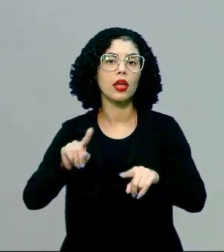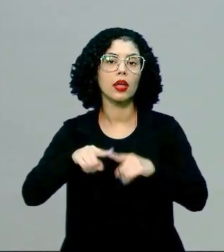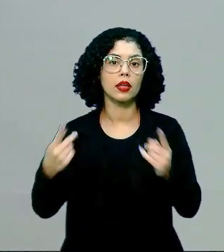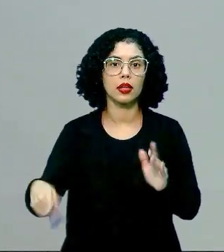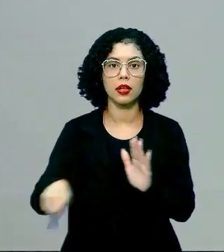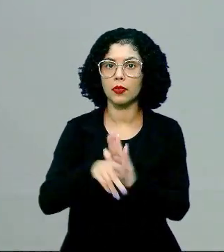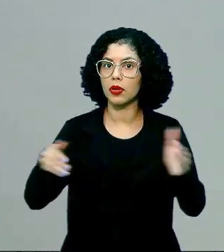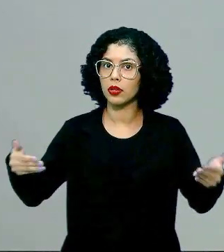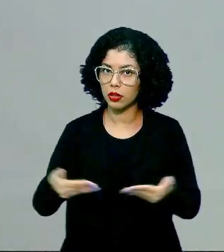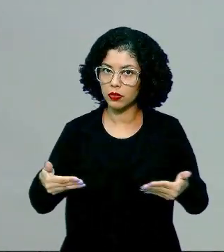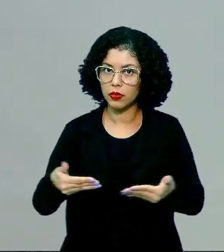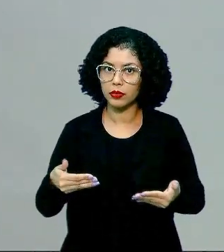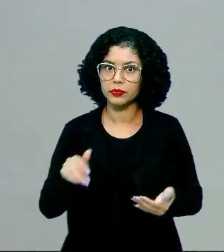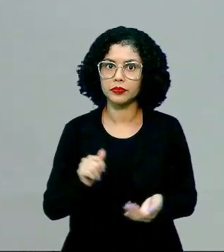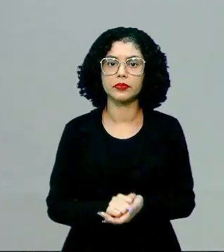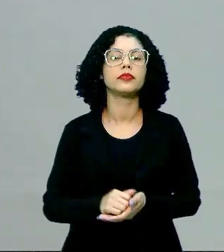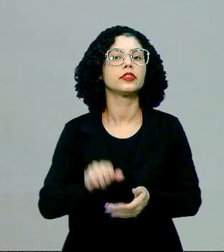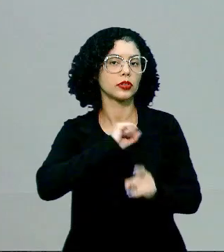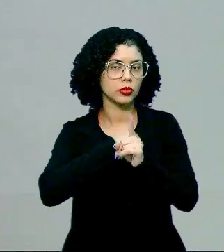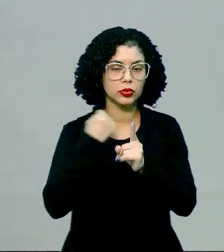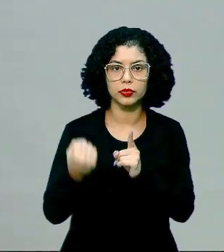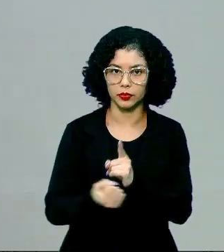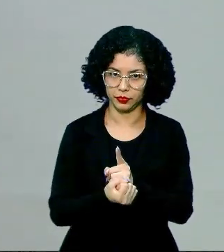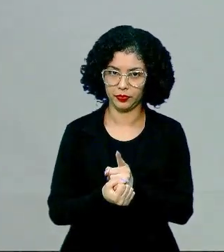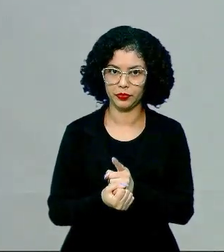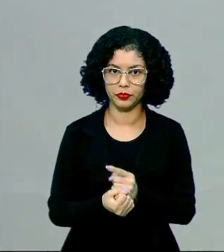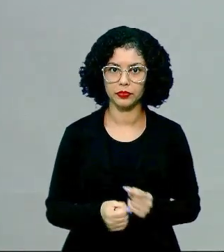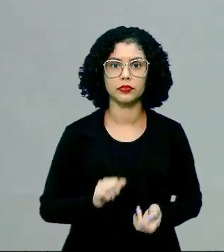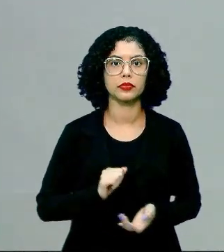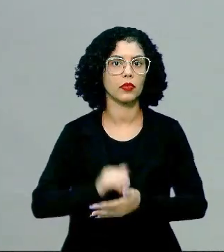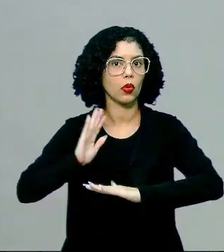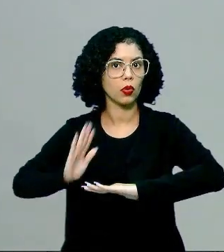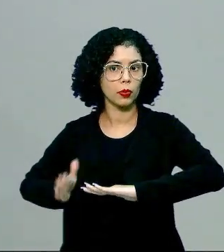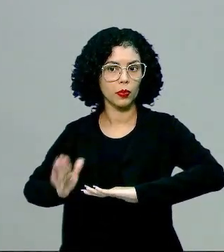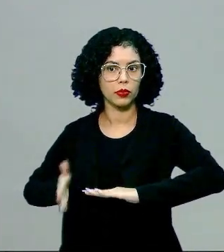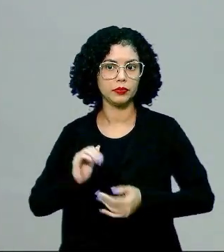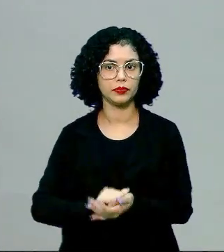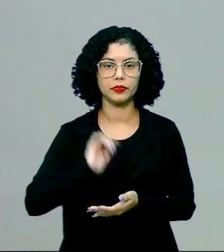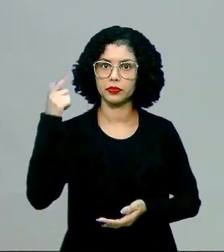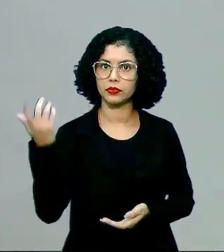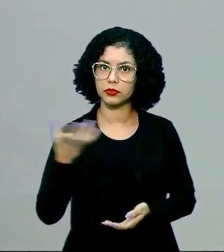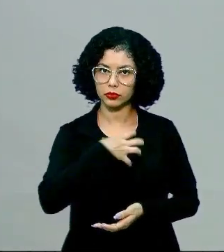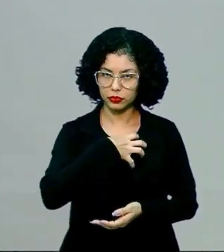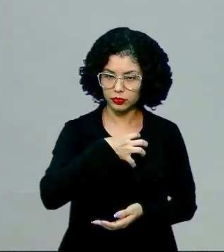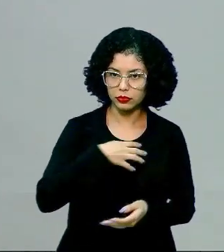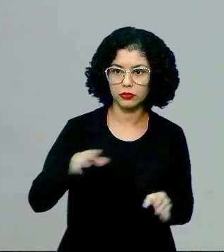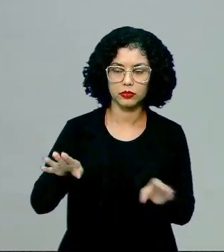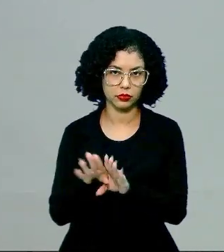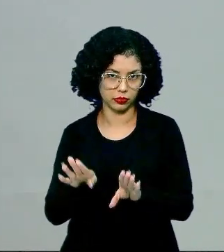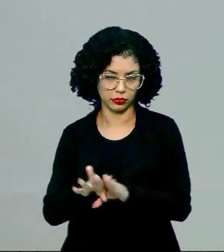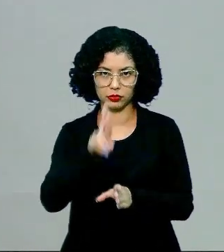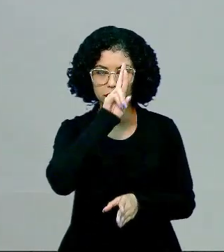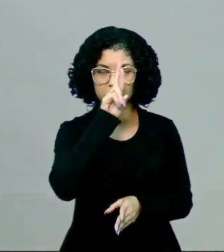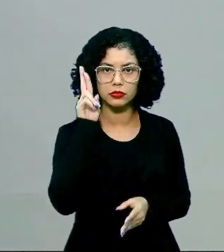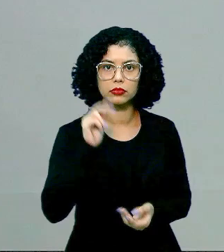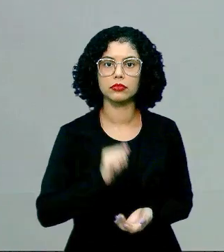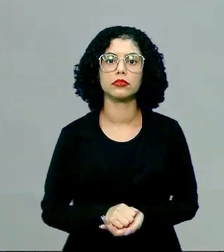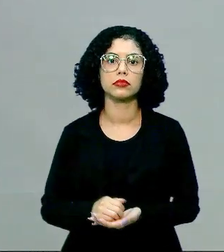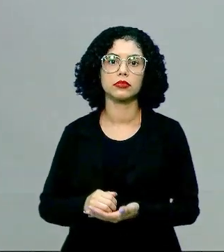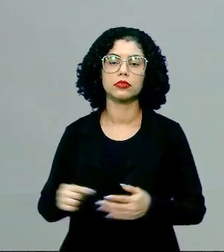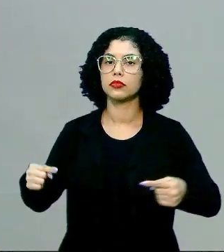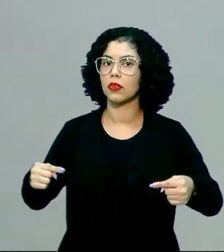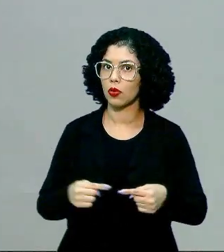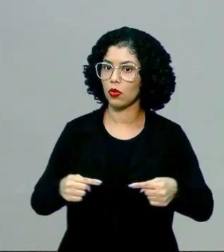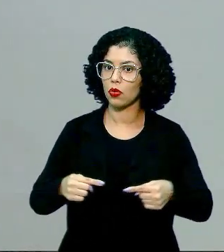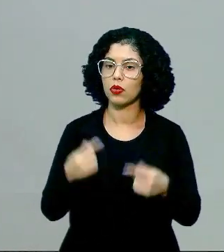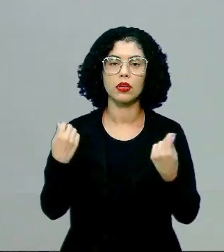da atualidade, ou seja, da sociedade contemporânea. Em outros momentos da história e, em